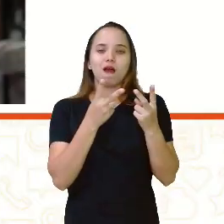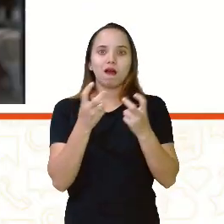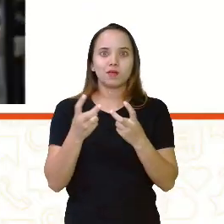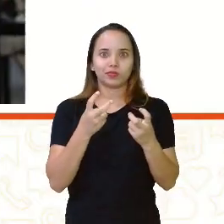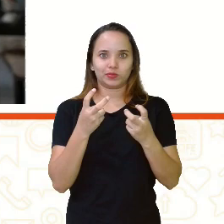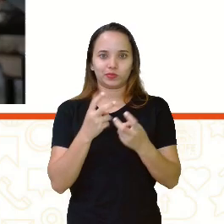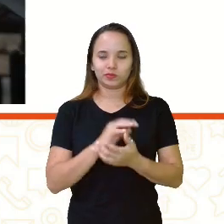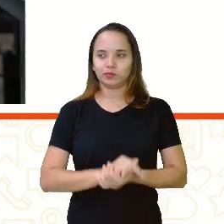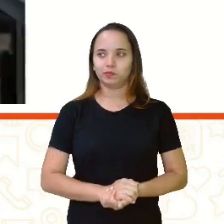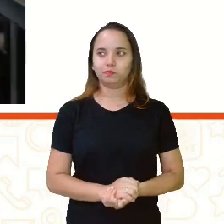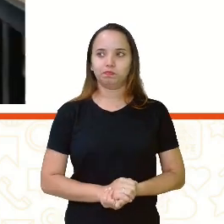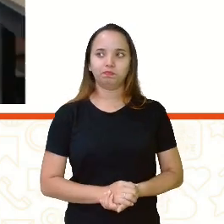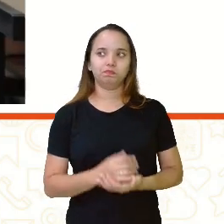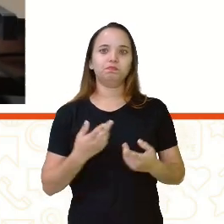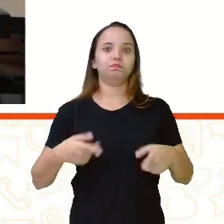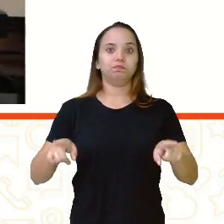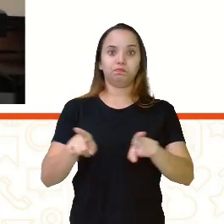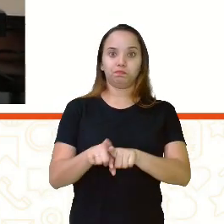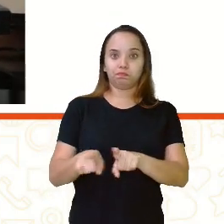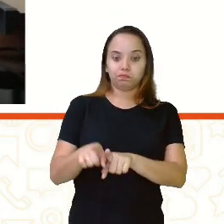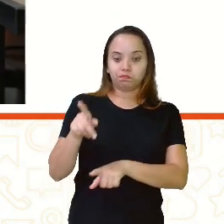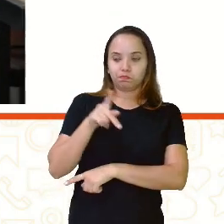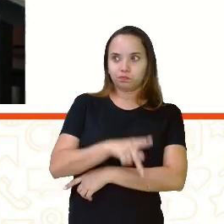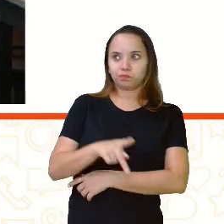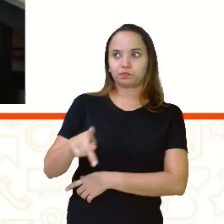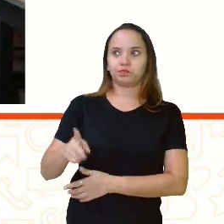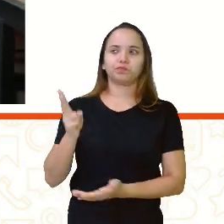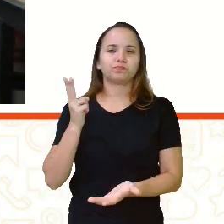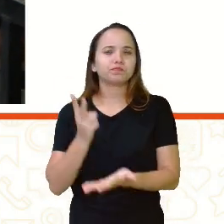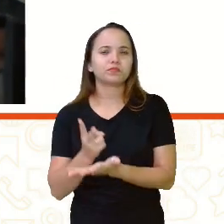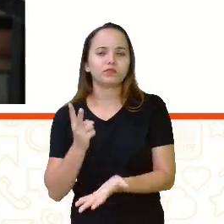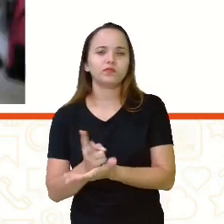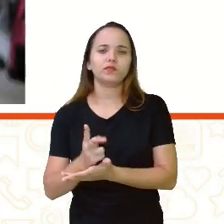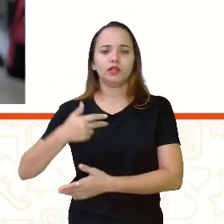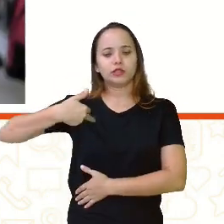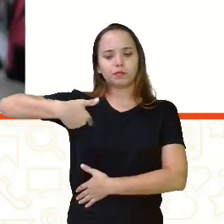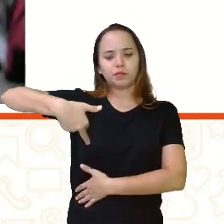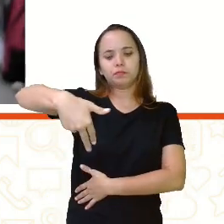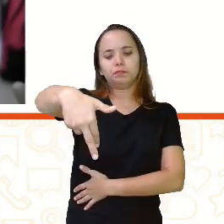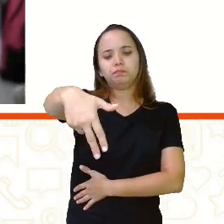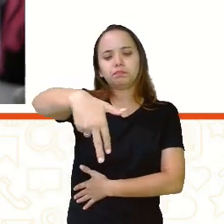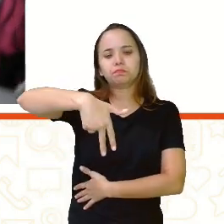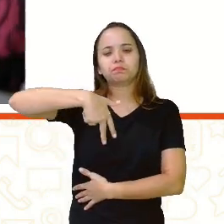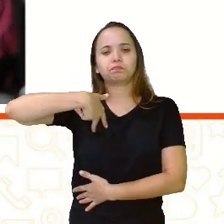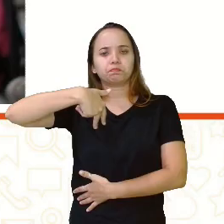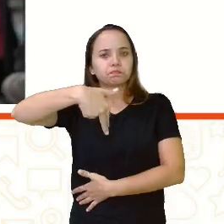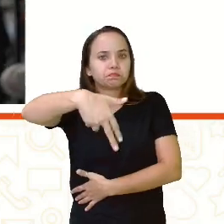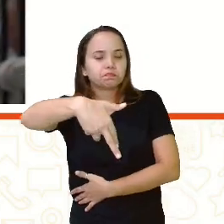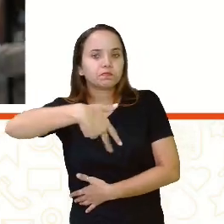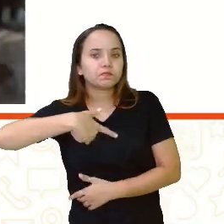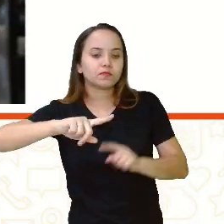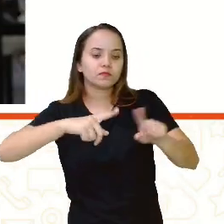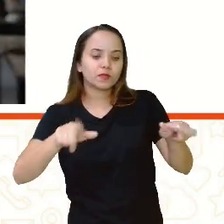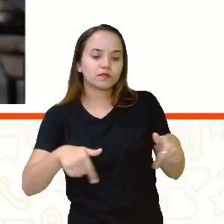E a professora também está sempre circulando e observando